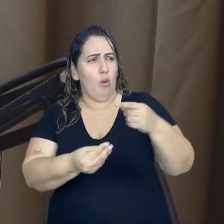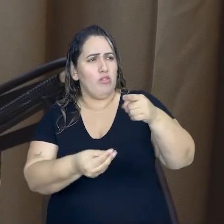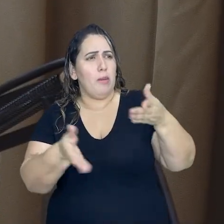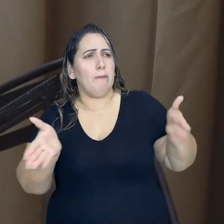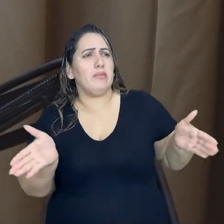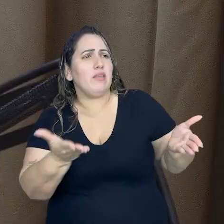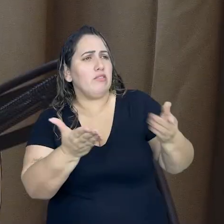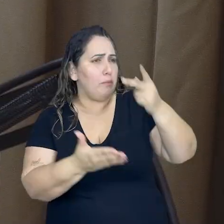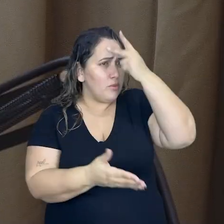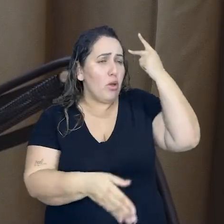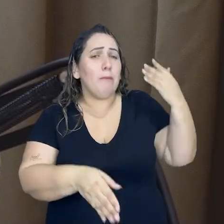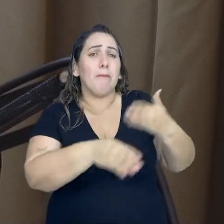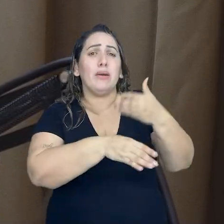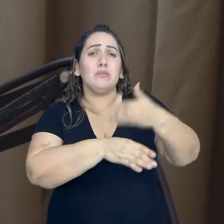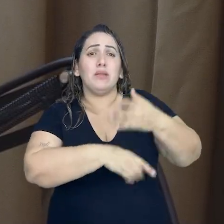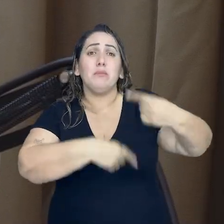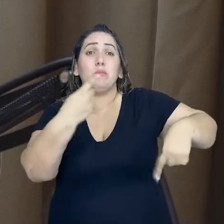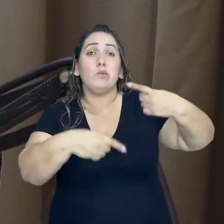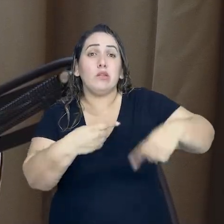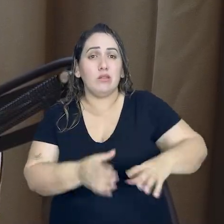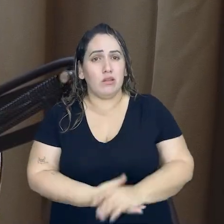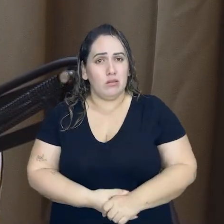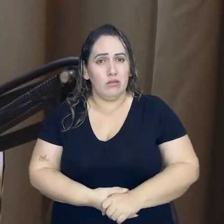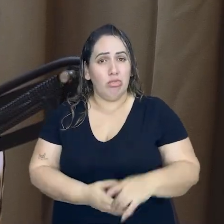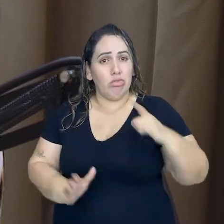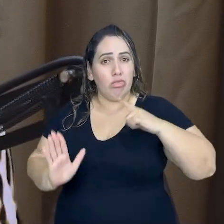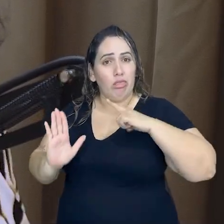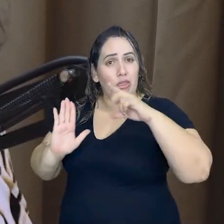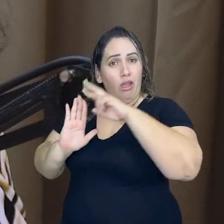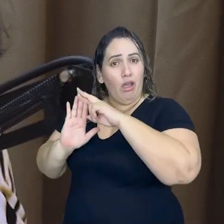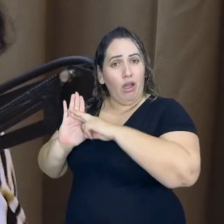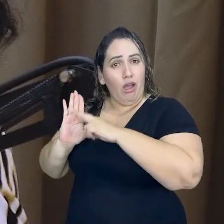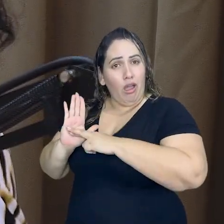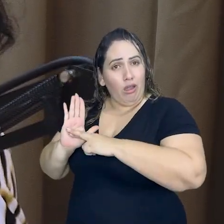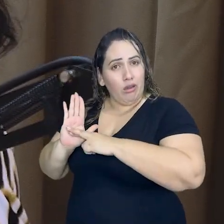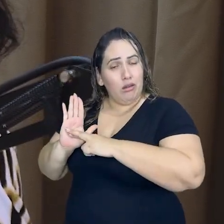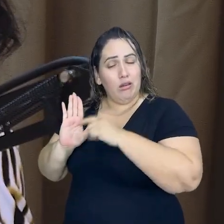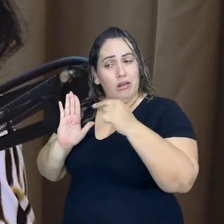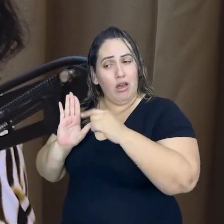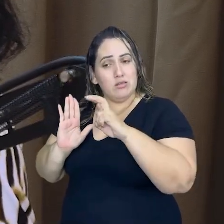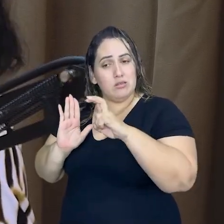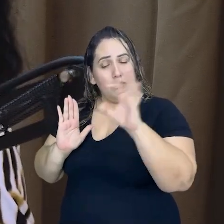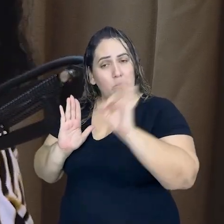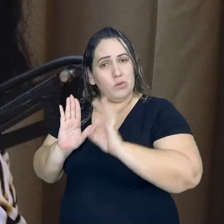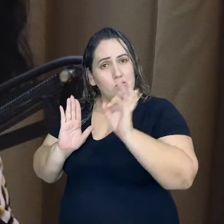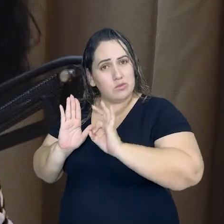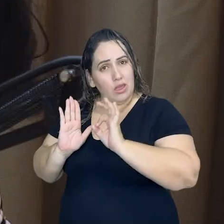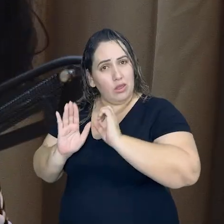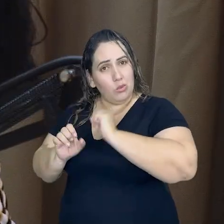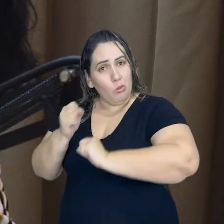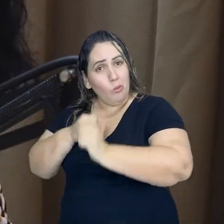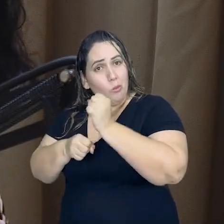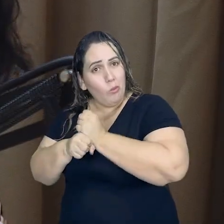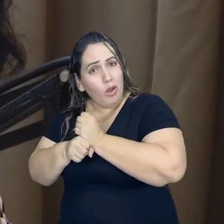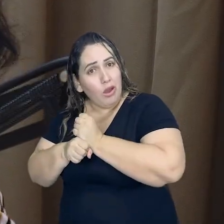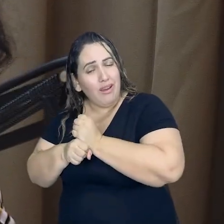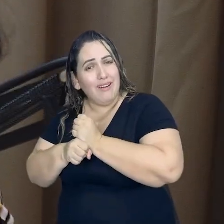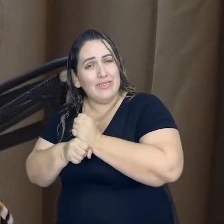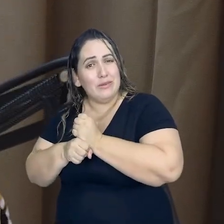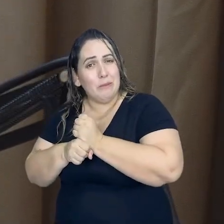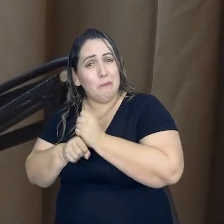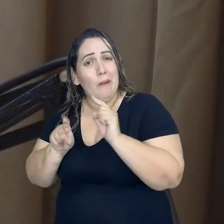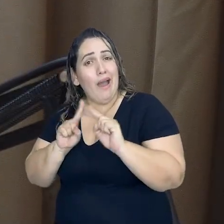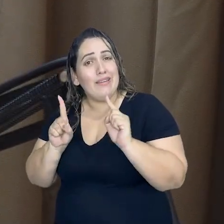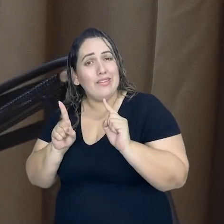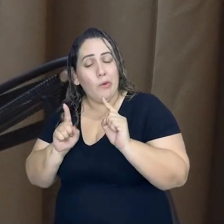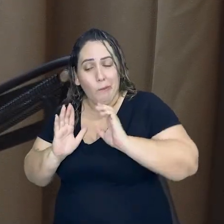norma que tem que ter 5% anual de programas? Para que o partido se empenhe